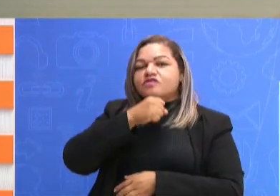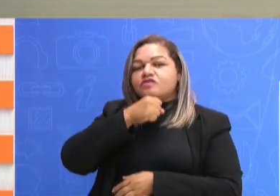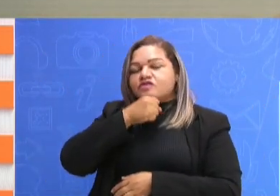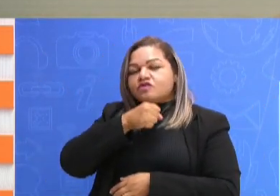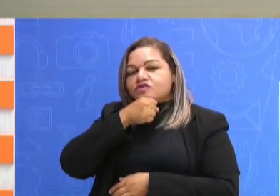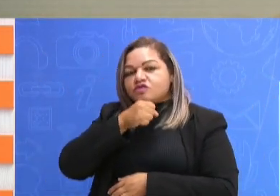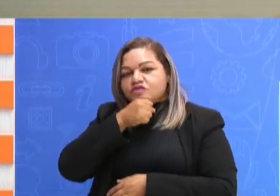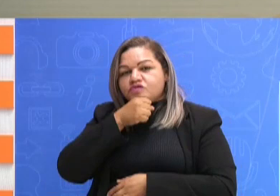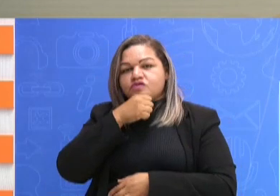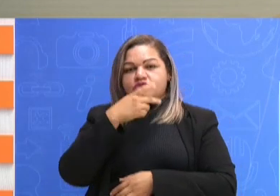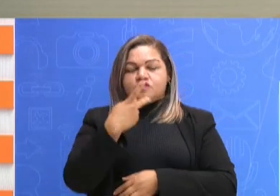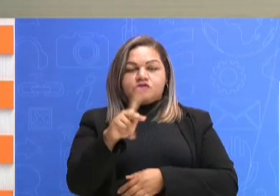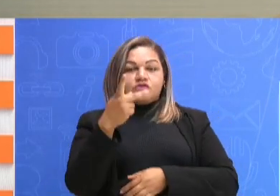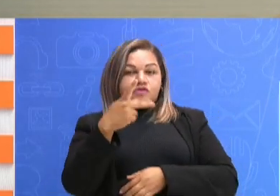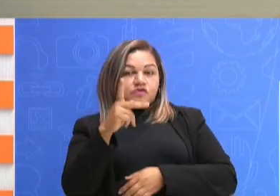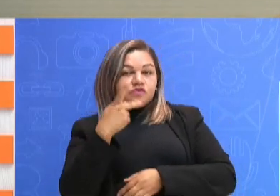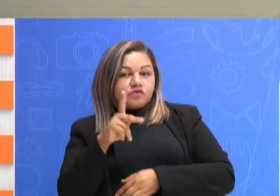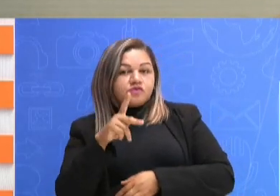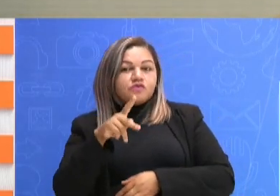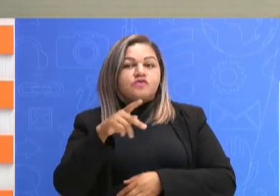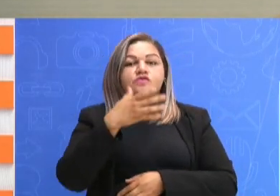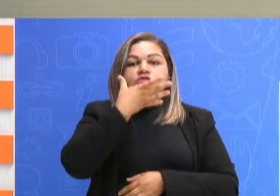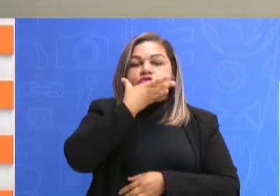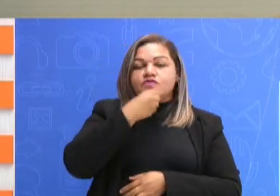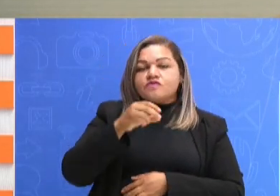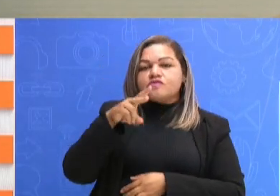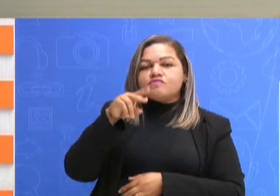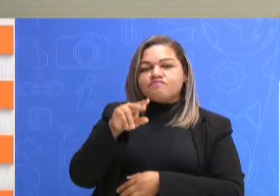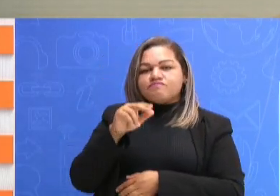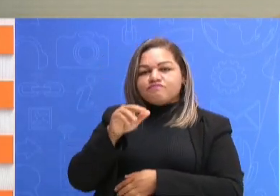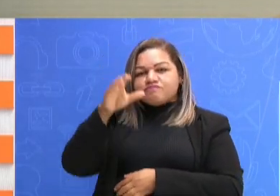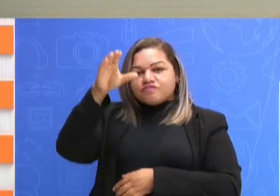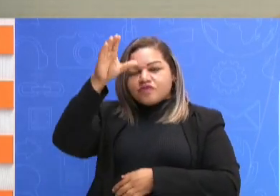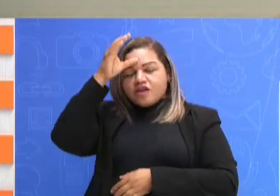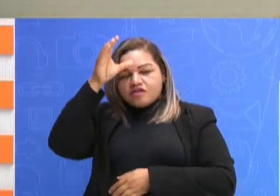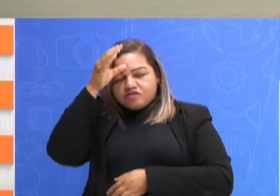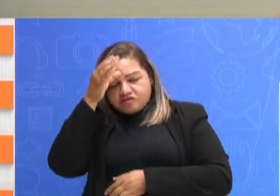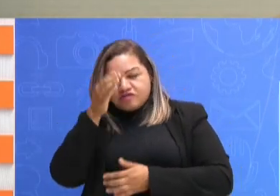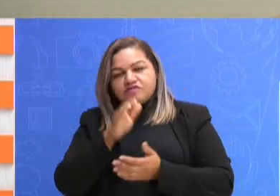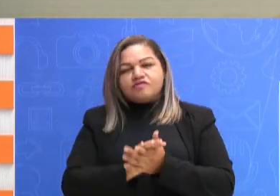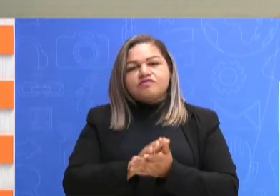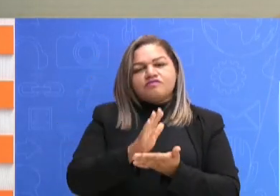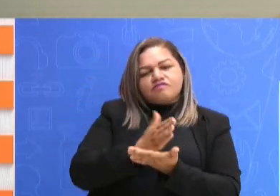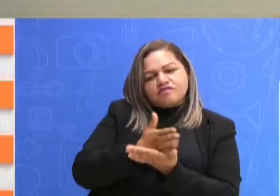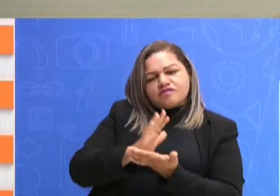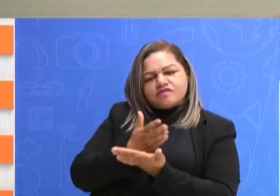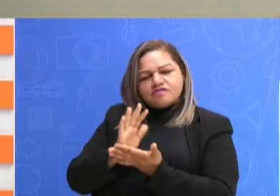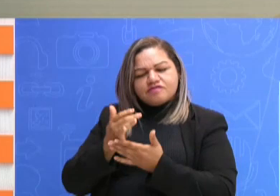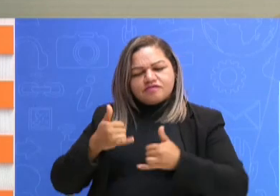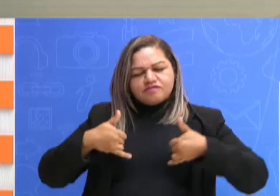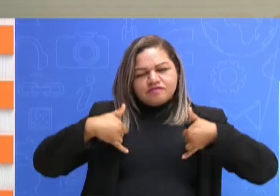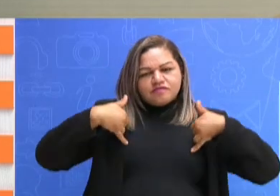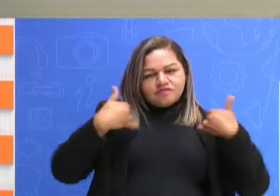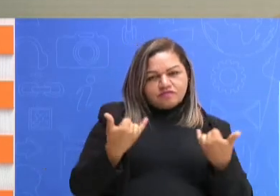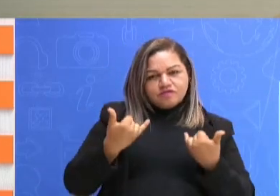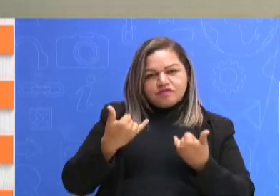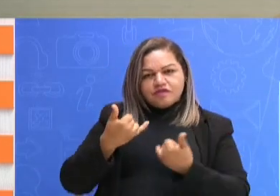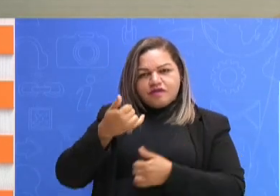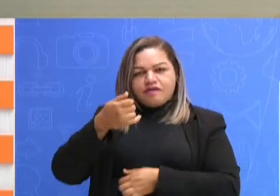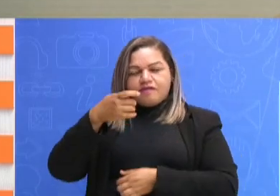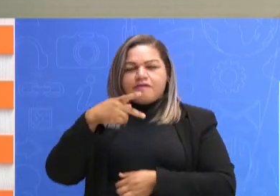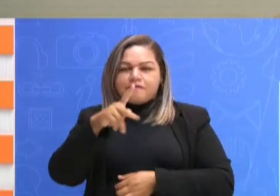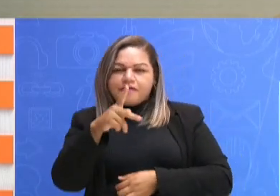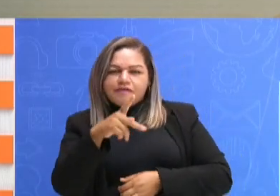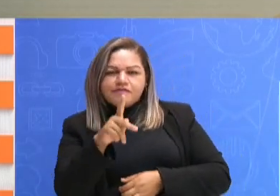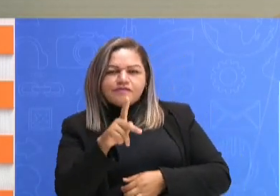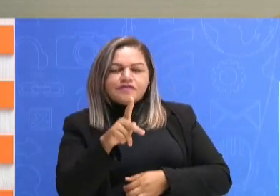saudoso Talmi Rosa, seu tio, deixou. Vamos continuar juntos. Eu tenho certeza que da mesma forma que eu fui orgulho para você, como eu sou orgulho para os